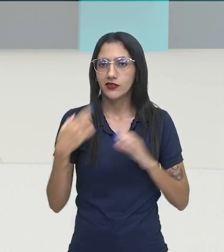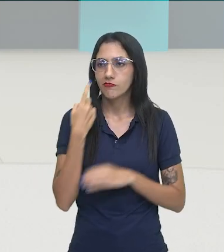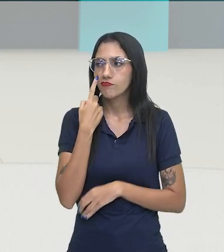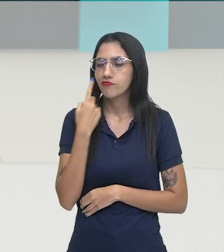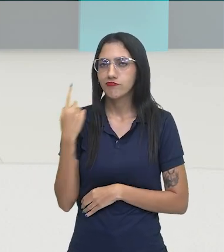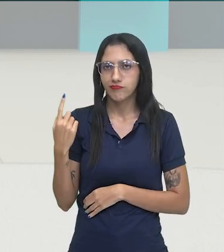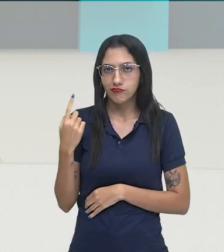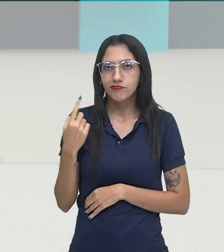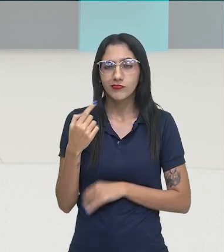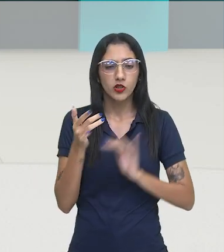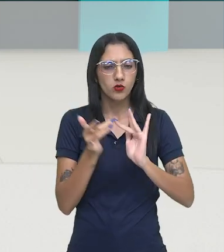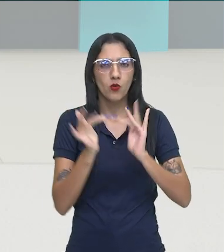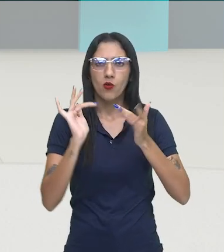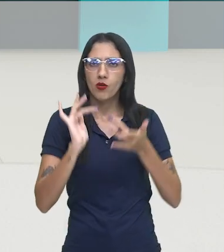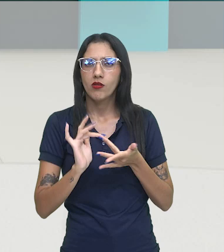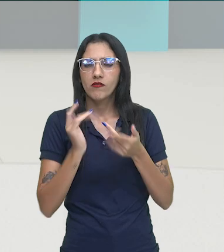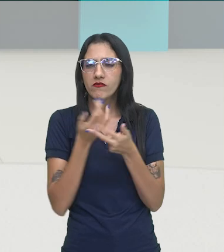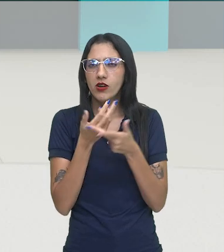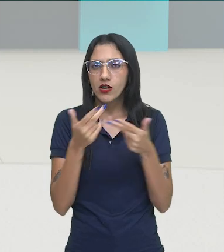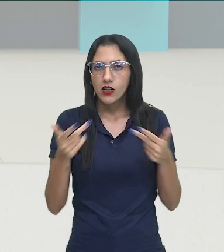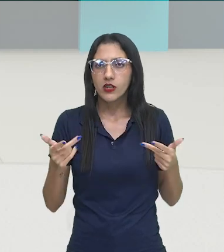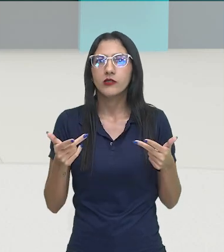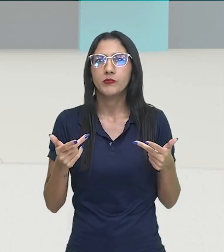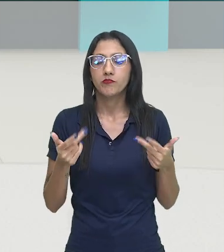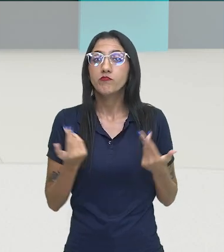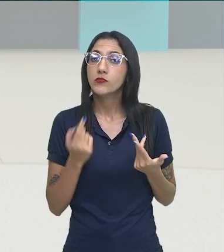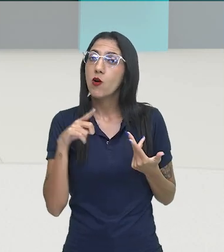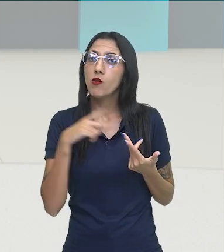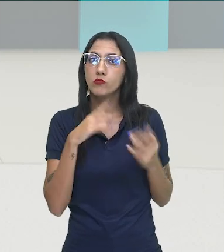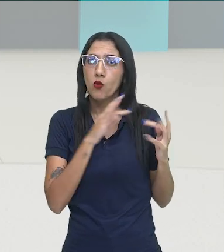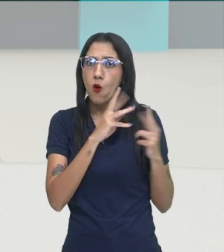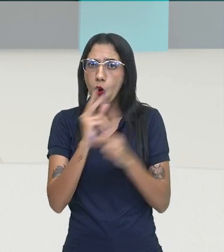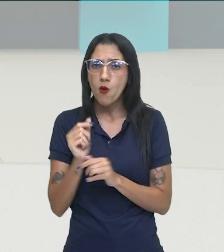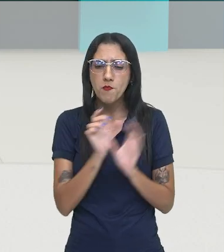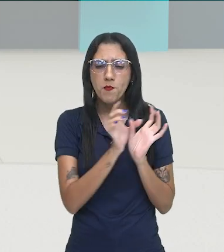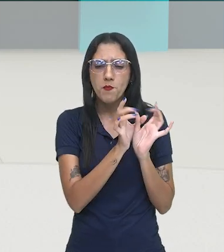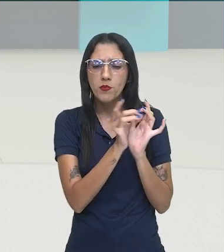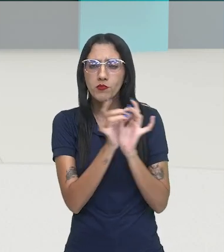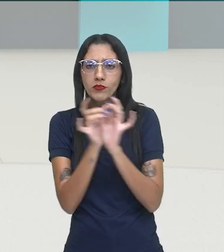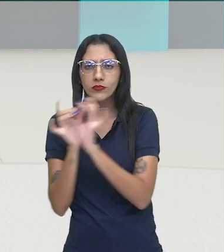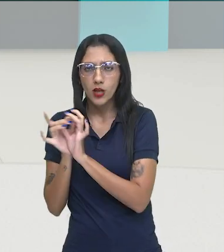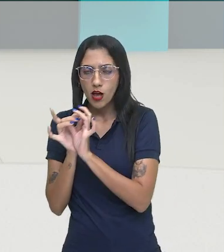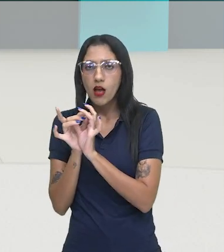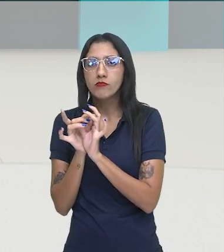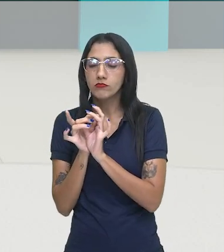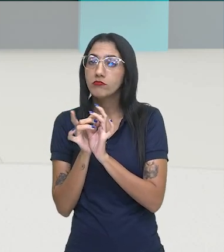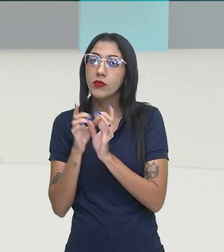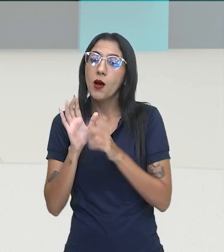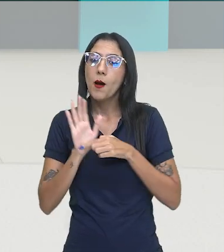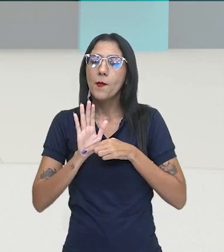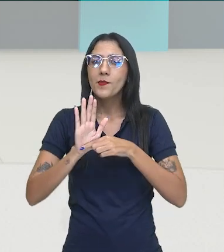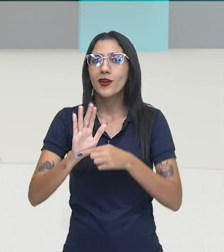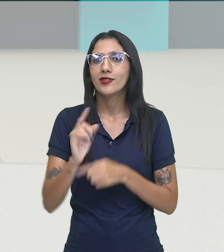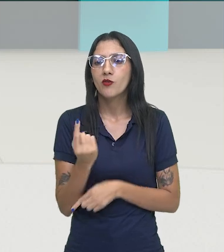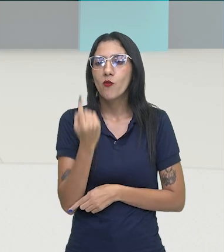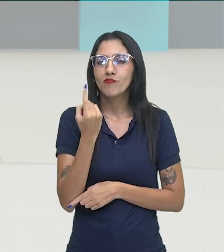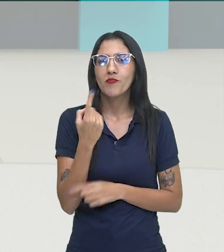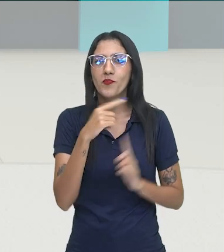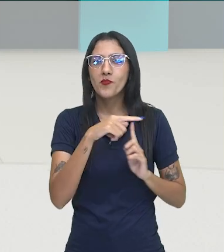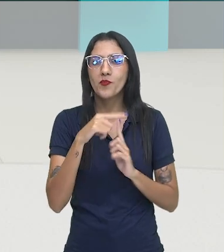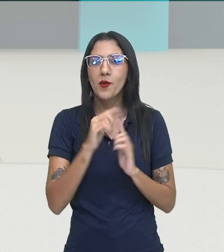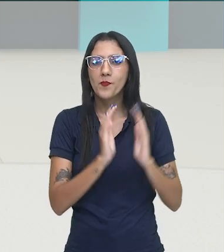todos esses contextos, que aí todos juntos especificam um estilo de